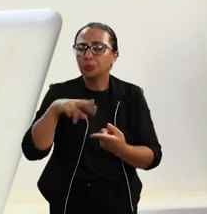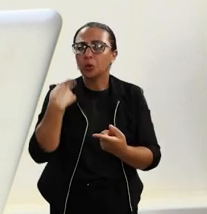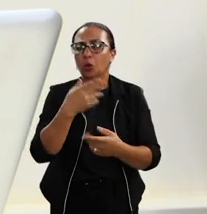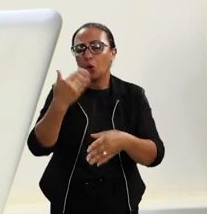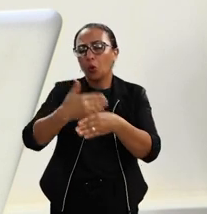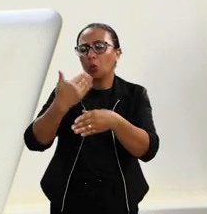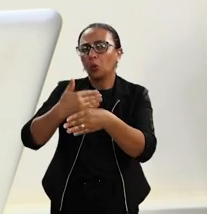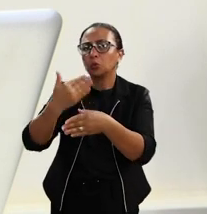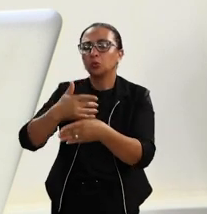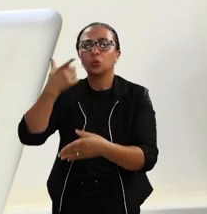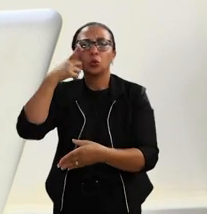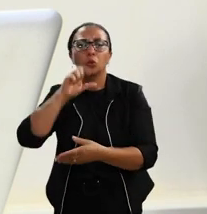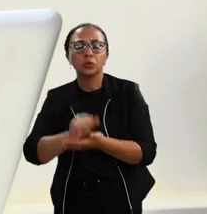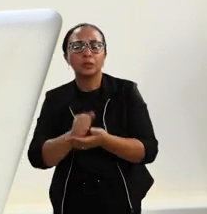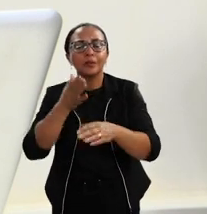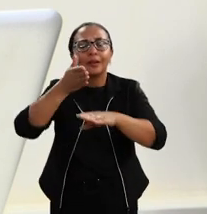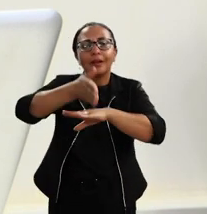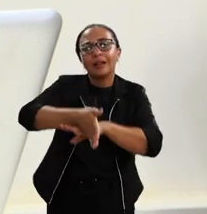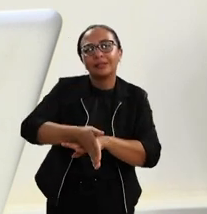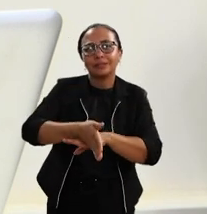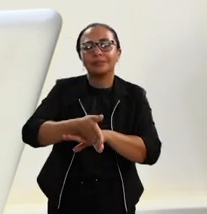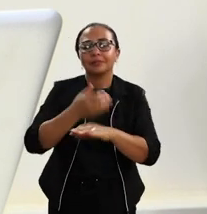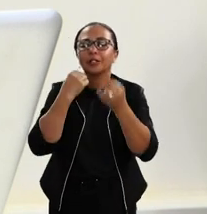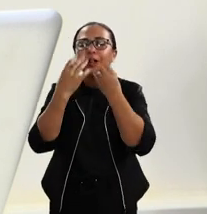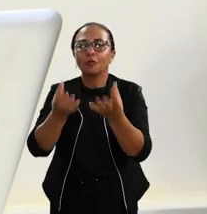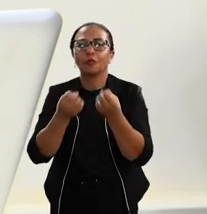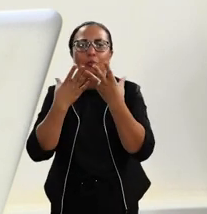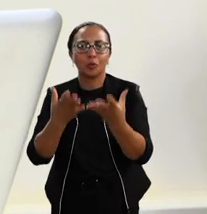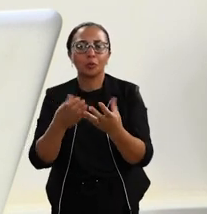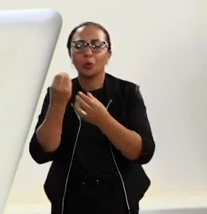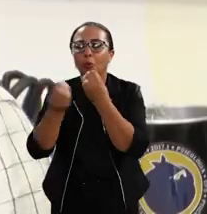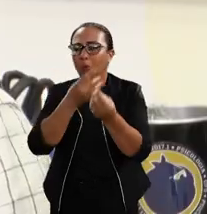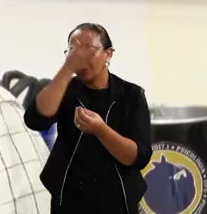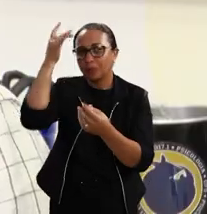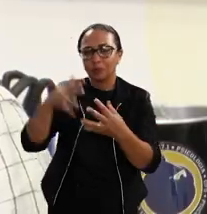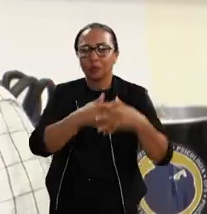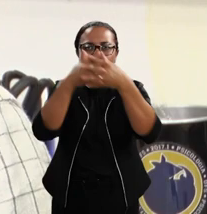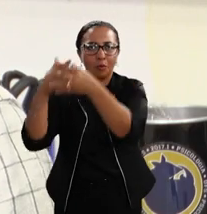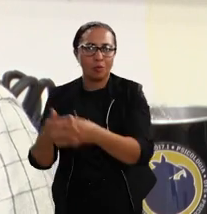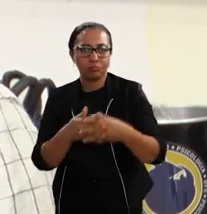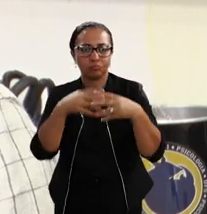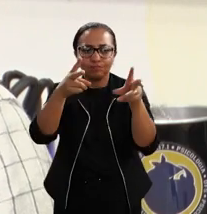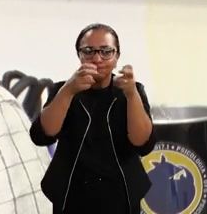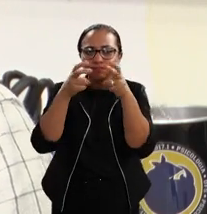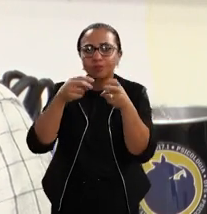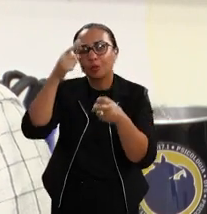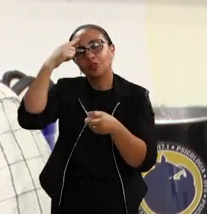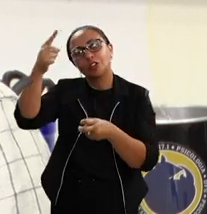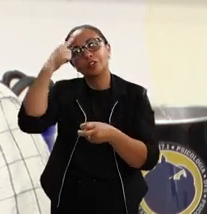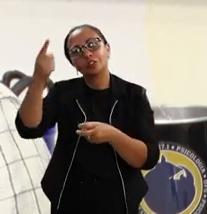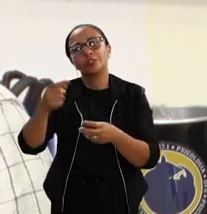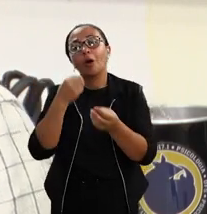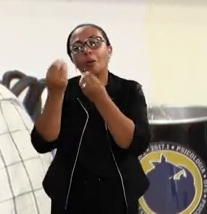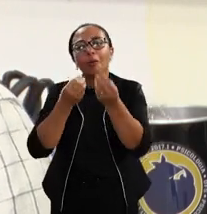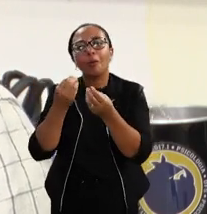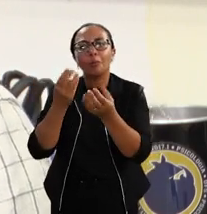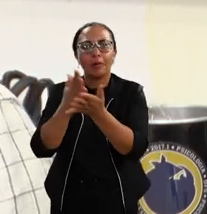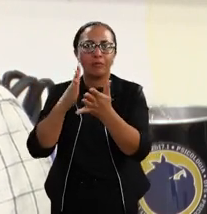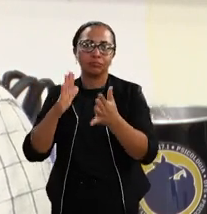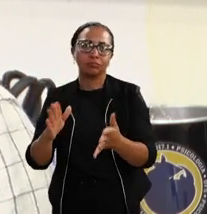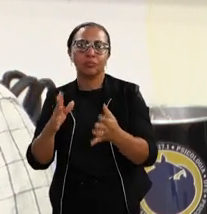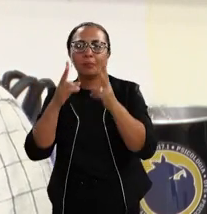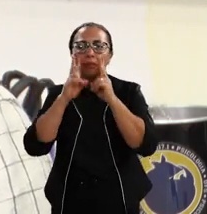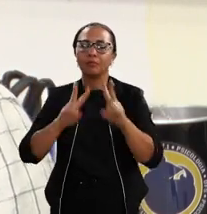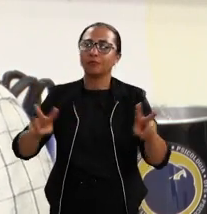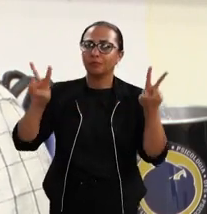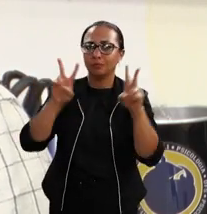que nós construímos, conseguimos ter acesso a essas informações. Como os caminhoneiros percebem o seu dia a dia, como esses caminhoneiros